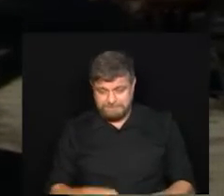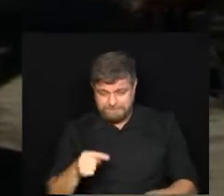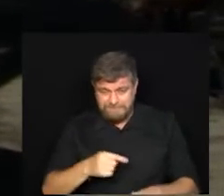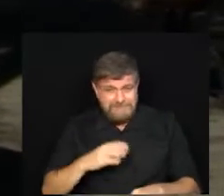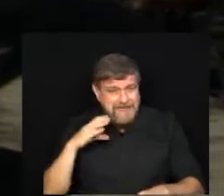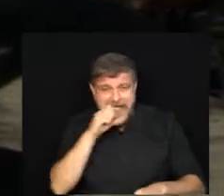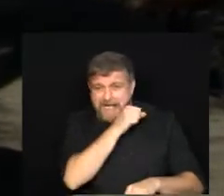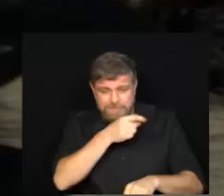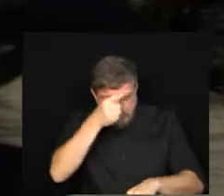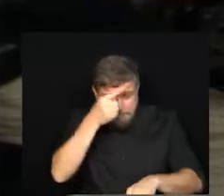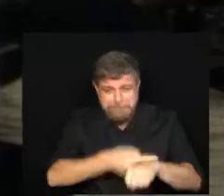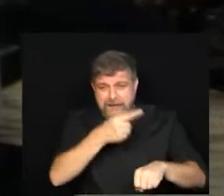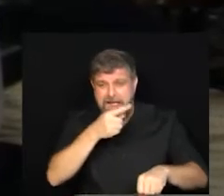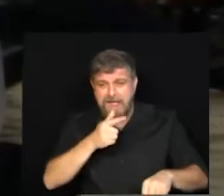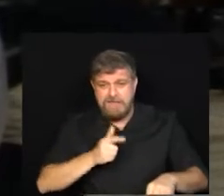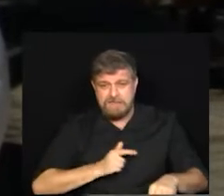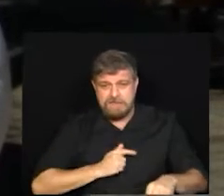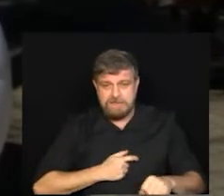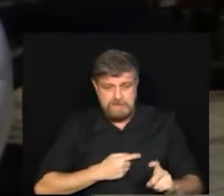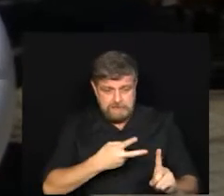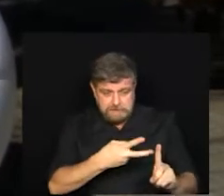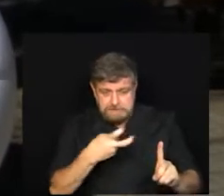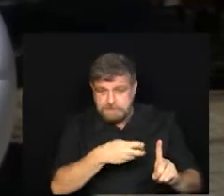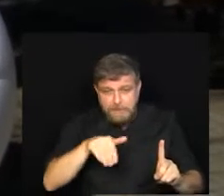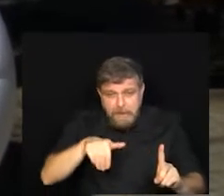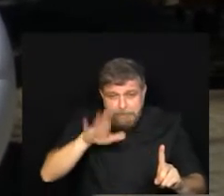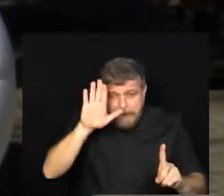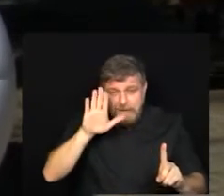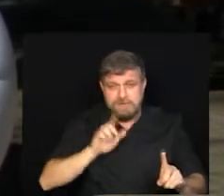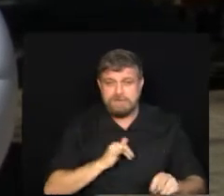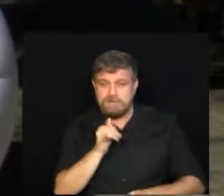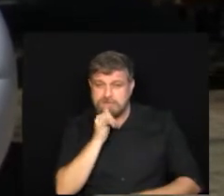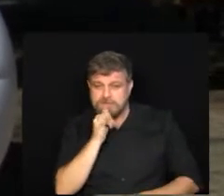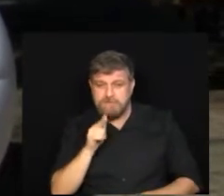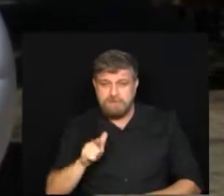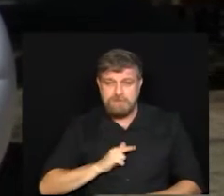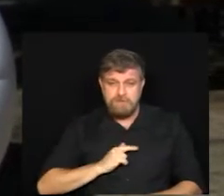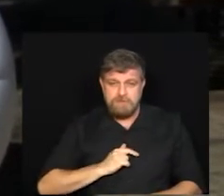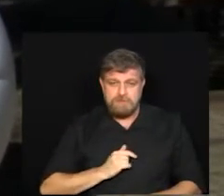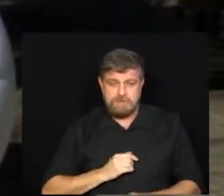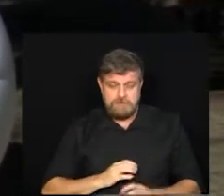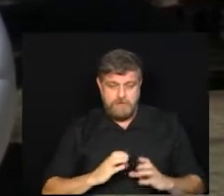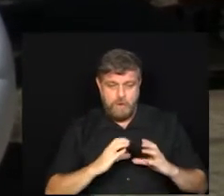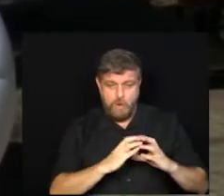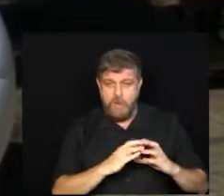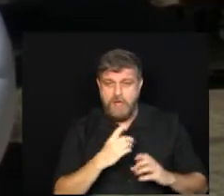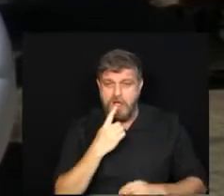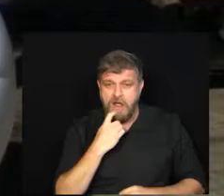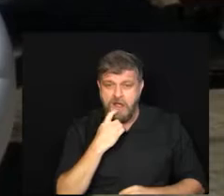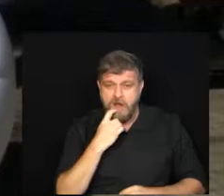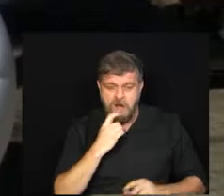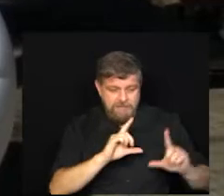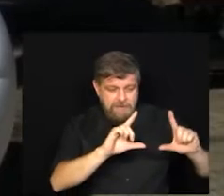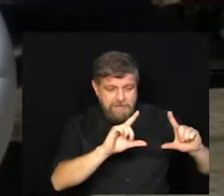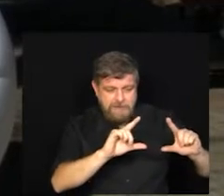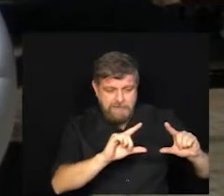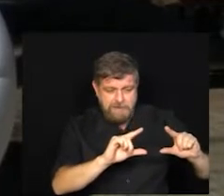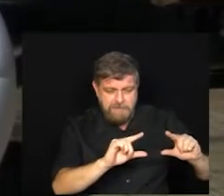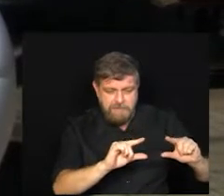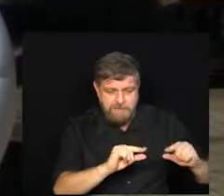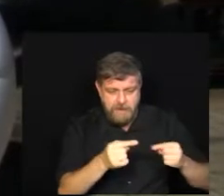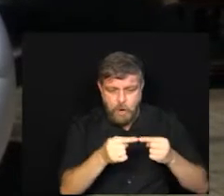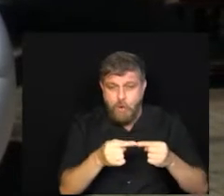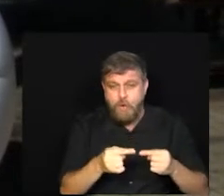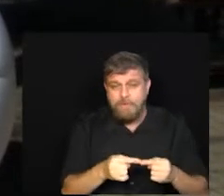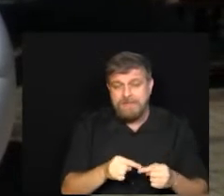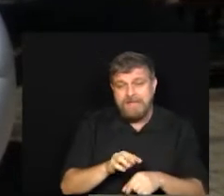elas geralmente cursam com mais sintomas. Então, quando você tem uma diminuição dos glóbulos vermelhos, que isso está relacionado à anemia, é comum